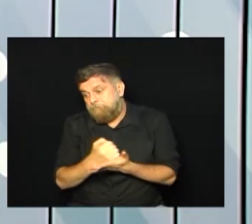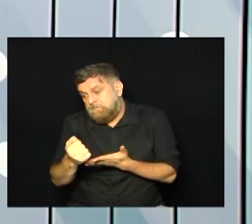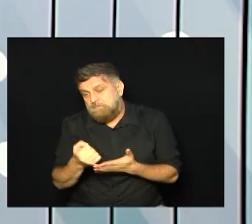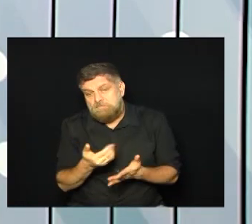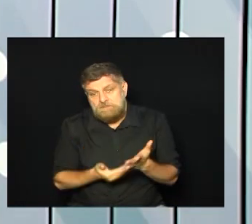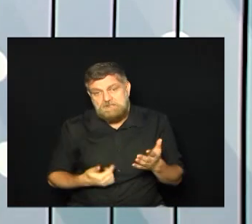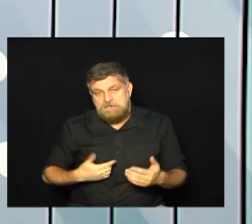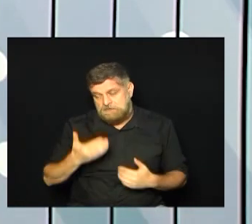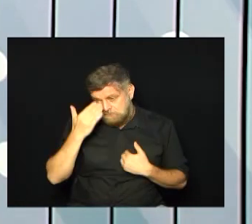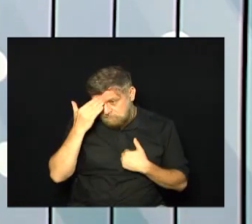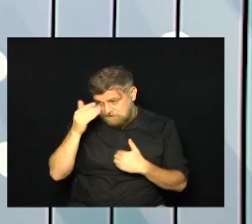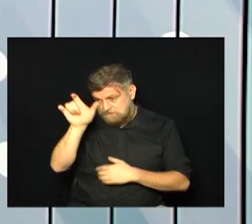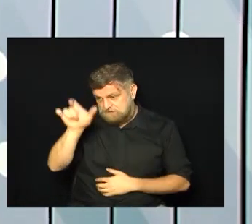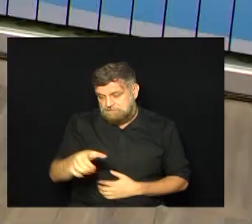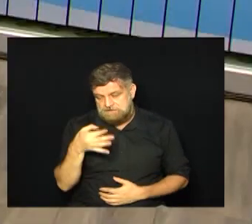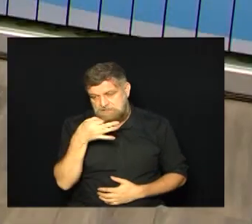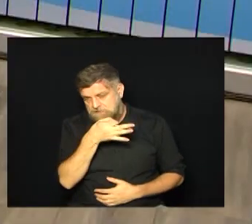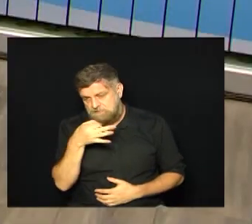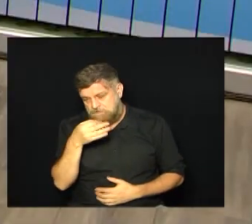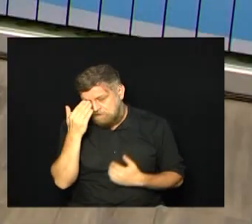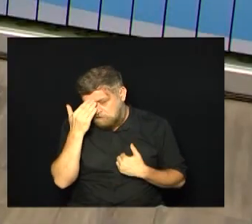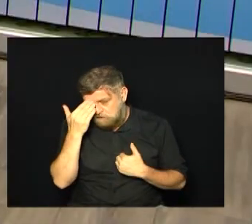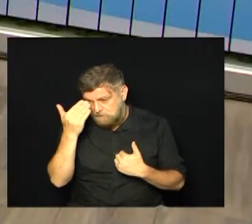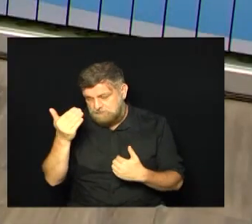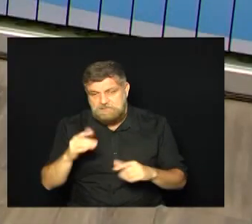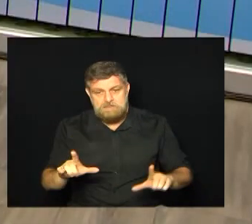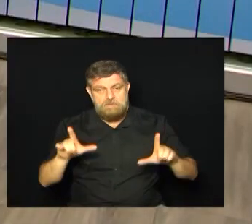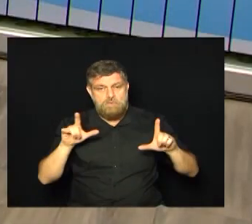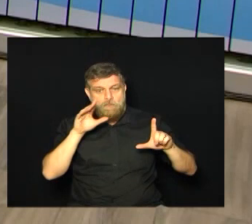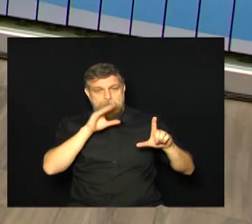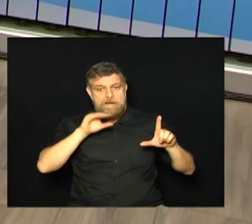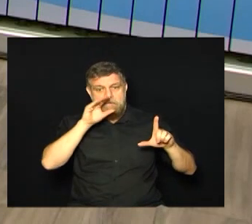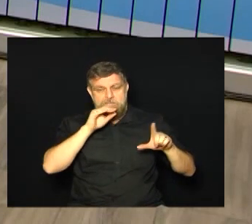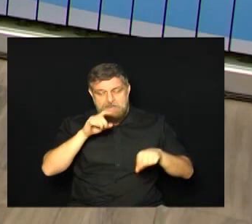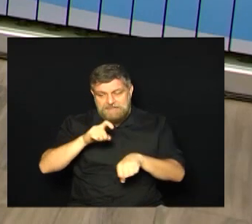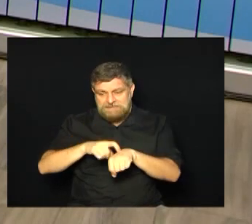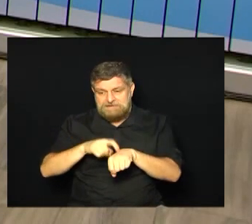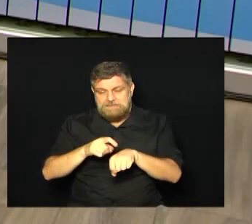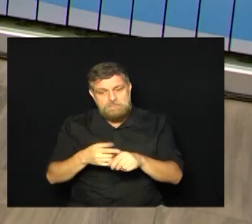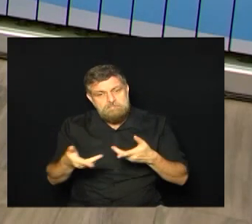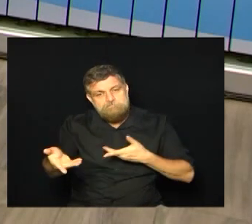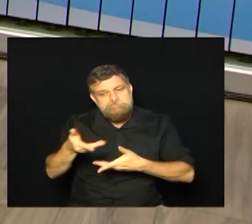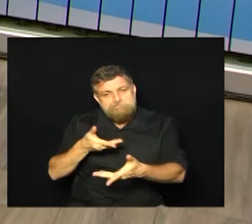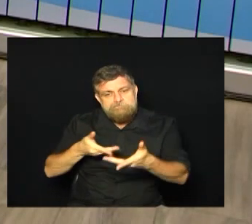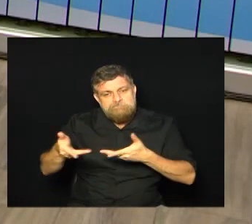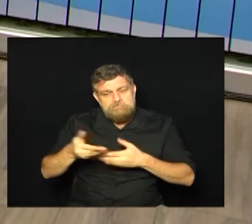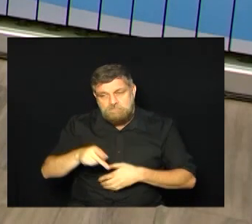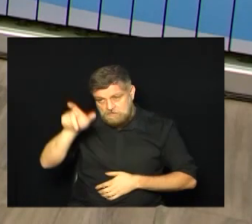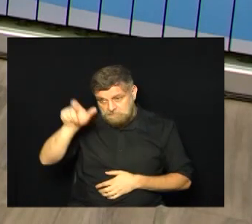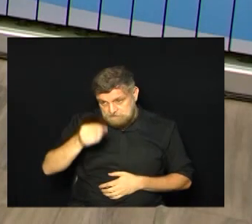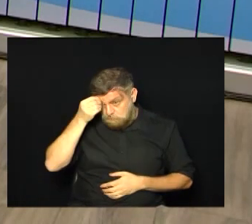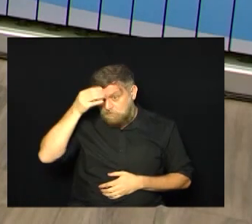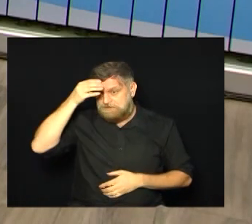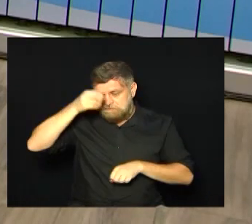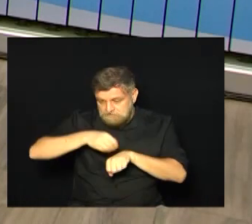quero agradecer a sua participação aqui. Muito obrigado por abrir um espaço na sua agenda e dividir um pouquinho do seu